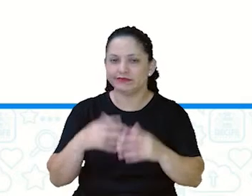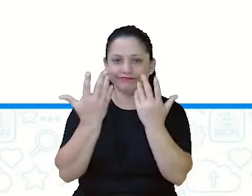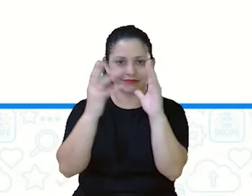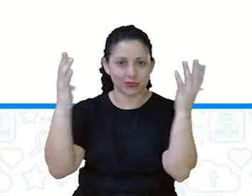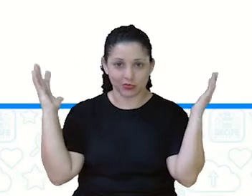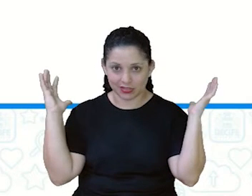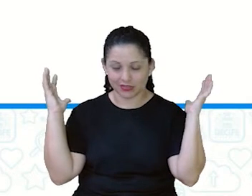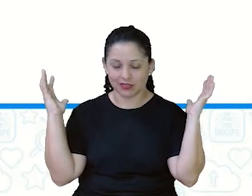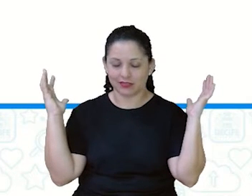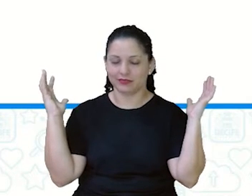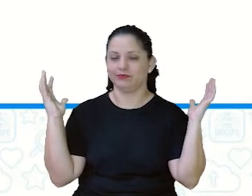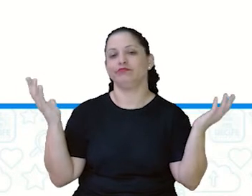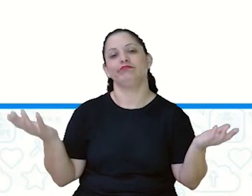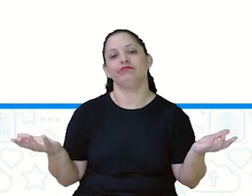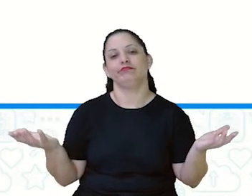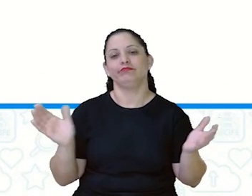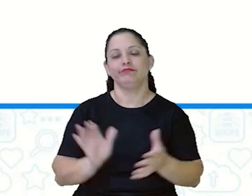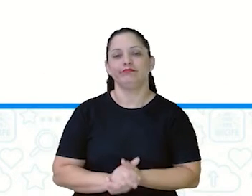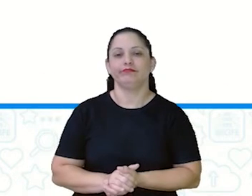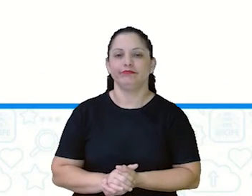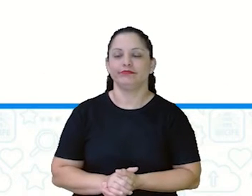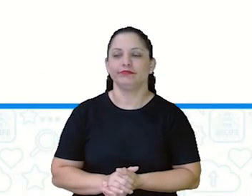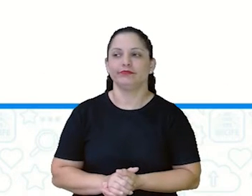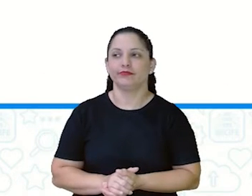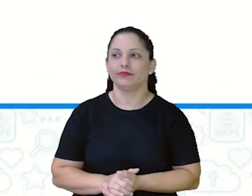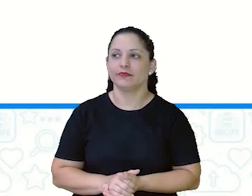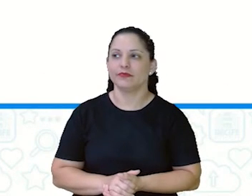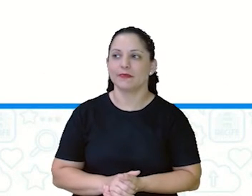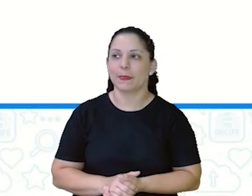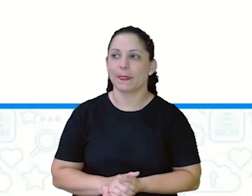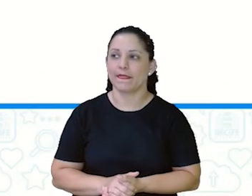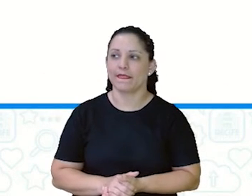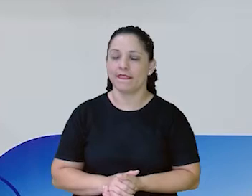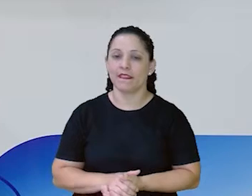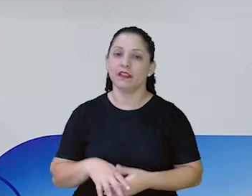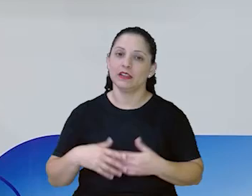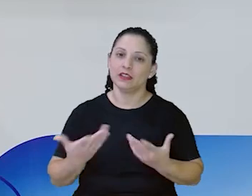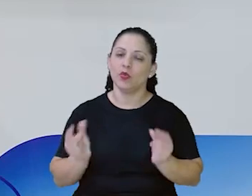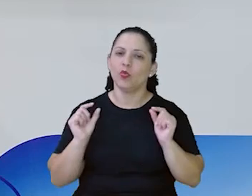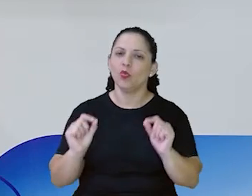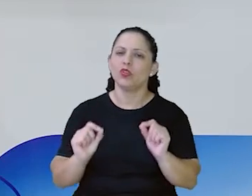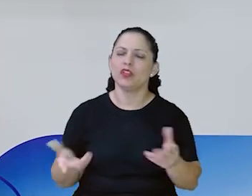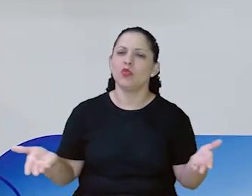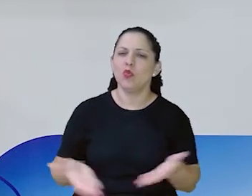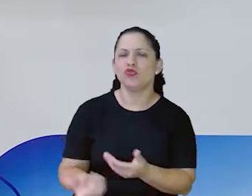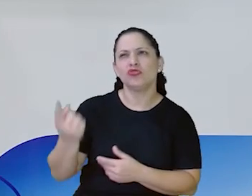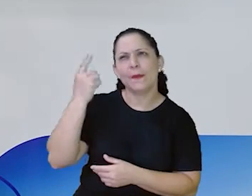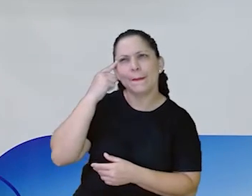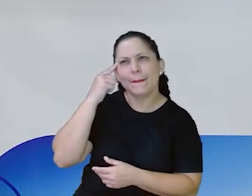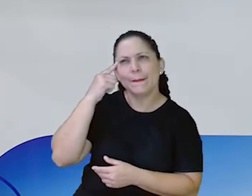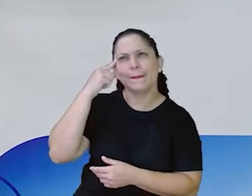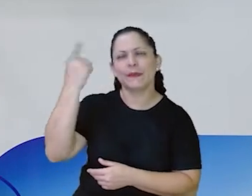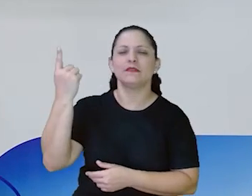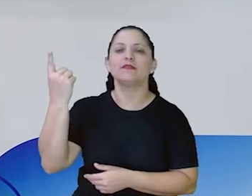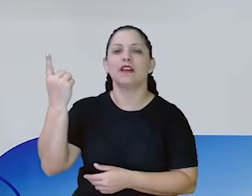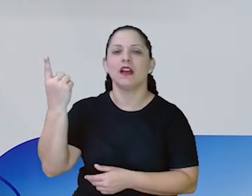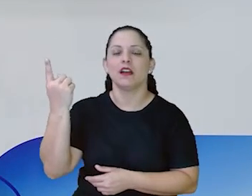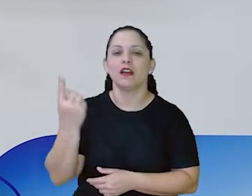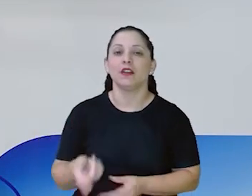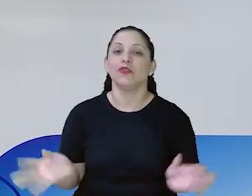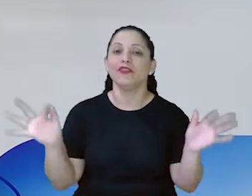Então, dentro de tudo isso que a gente conversou, tudo que a gente pensou nessa aula de hoje, no final